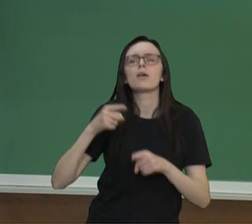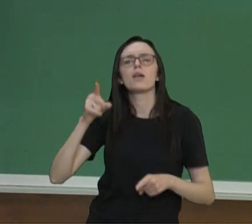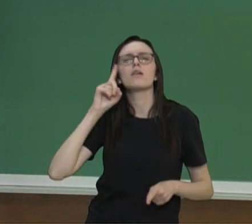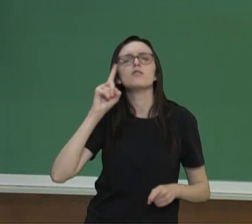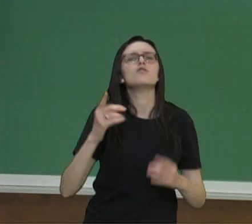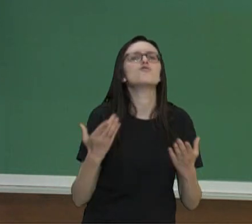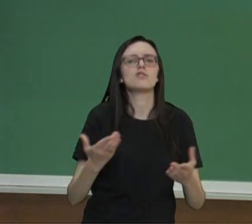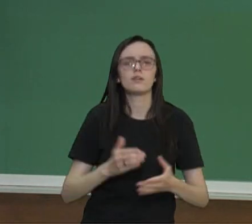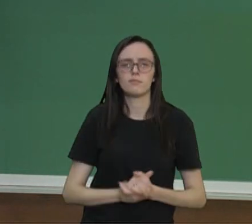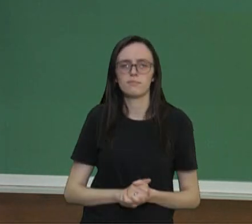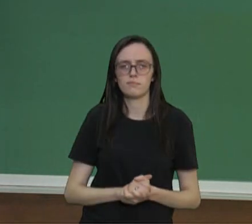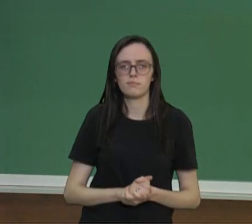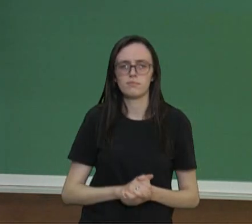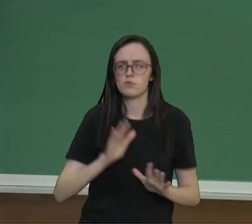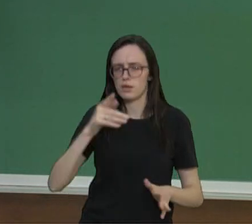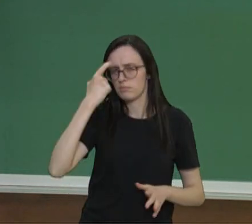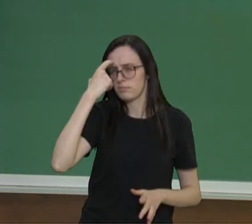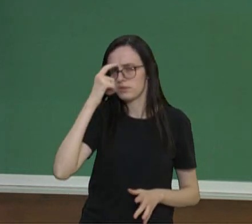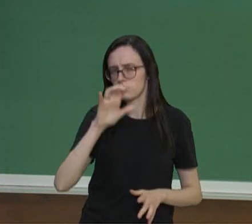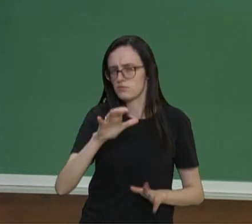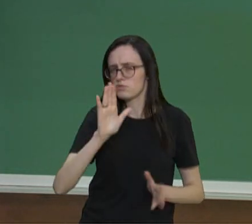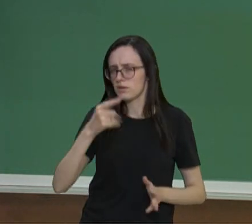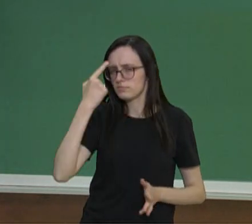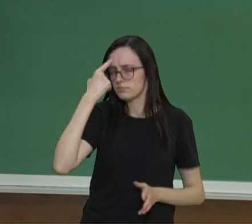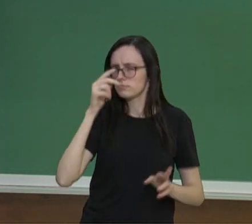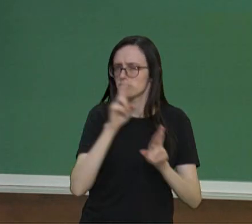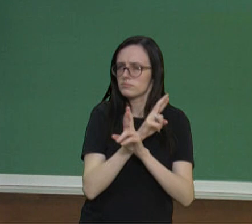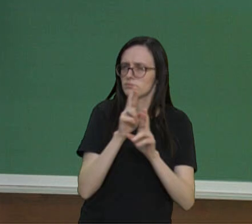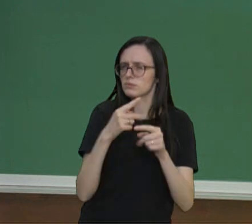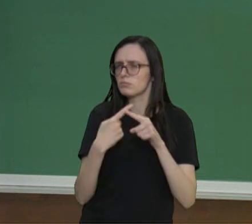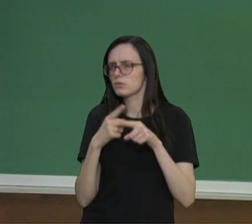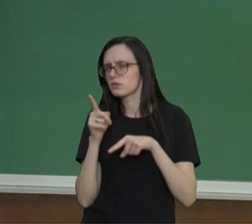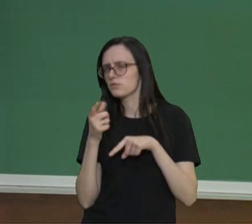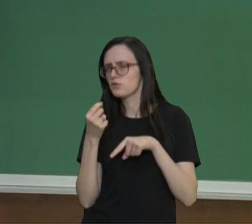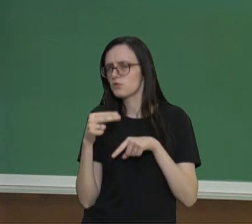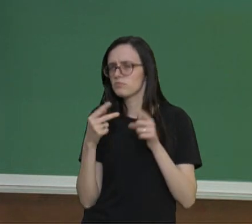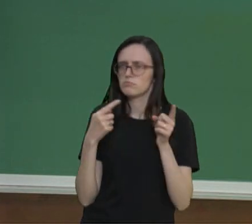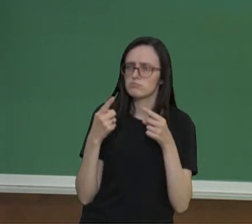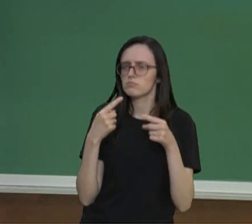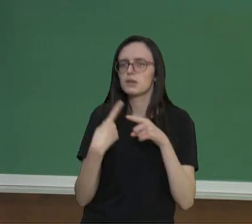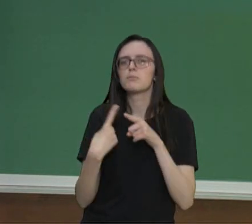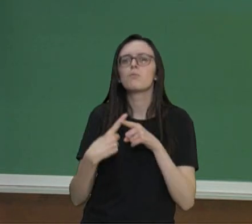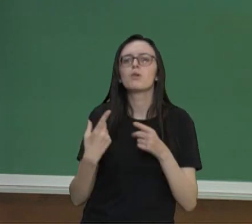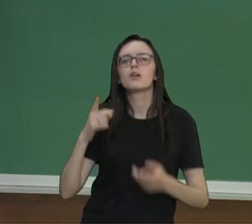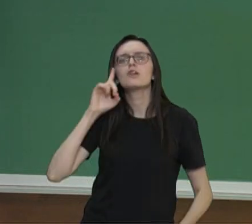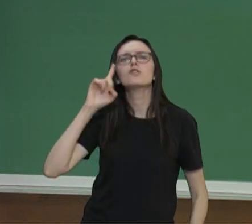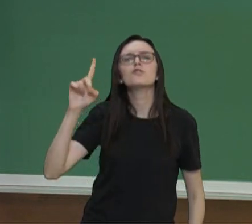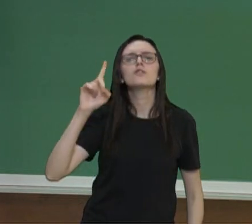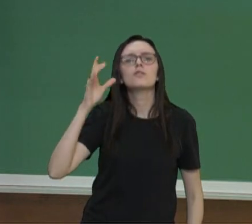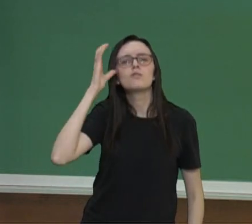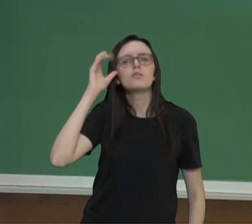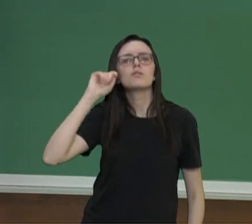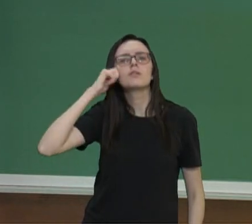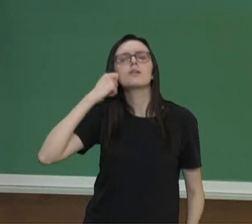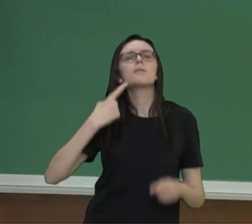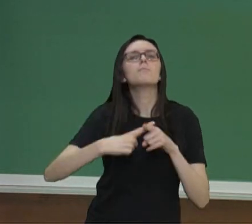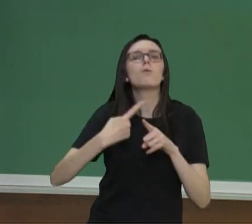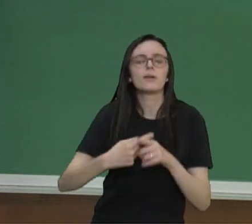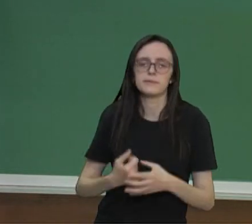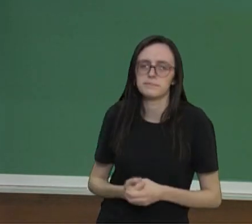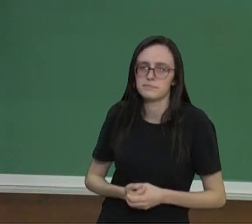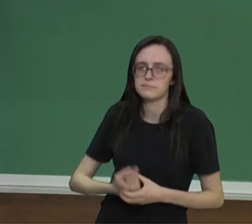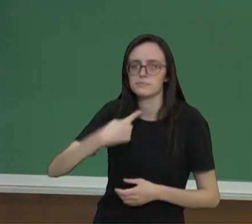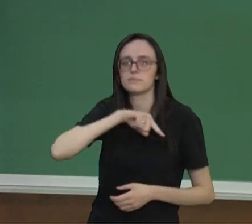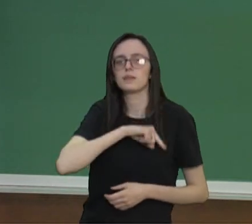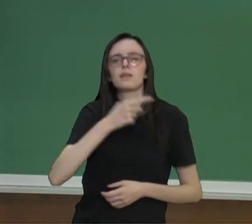dia? Já parou para pensar nisso? Já associou por que o 20 de novembro? Por que o Dia da Consciência Negra? Então a gente vai